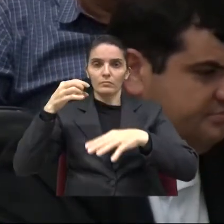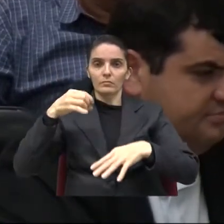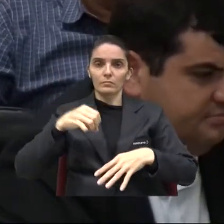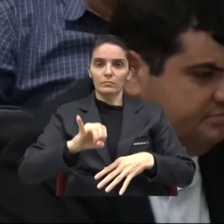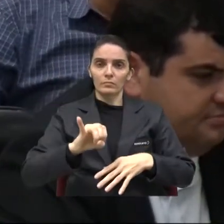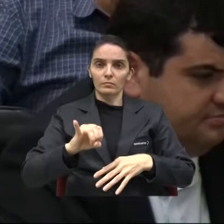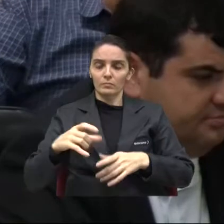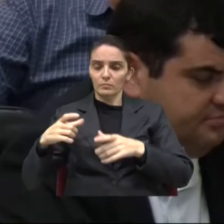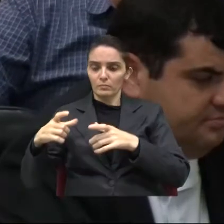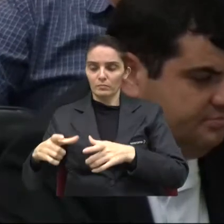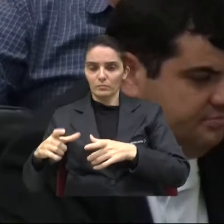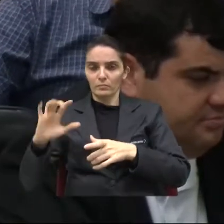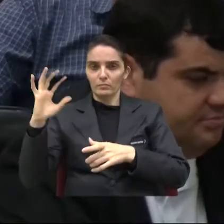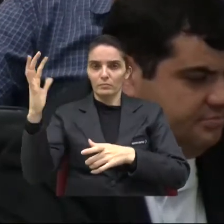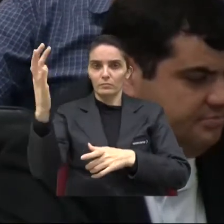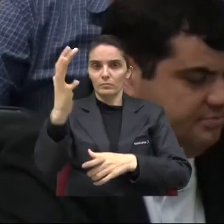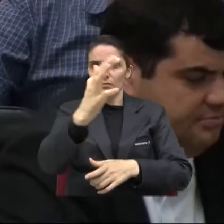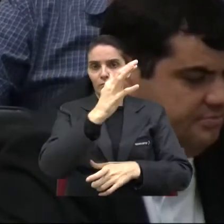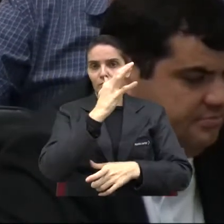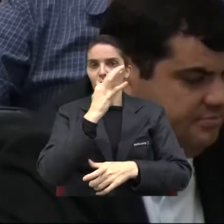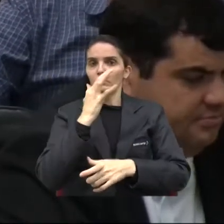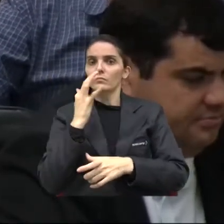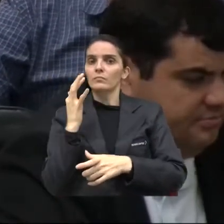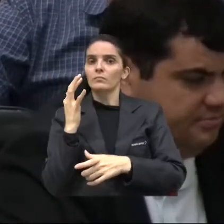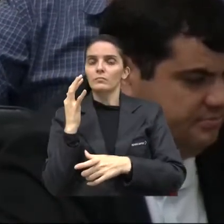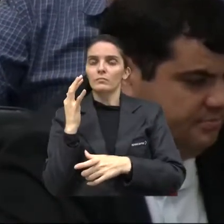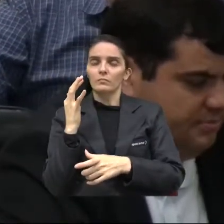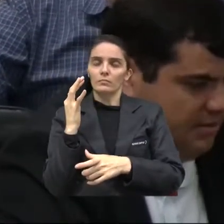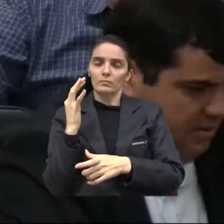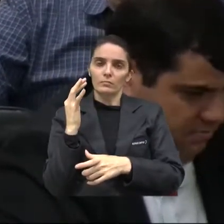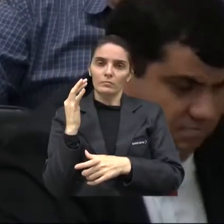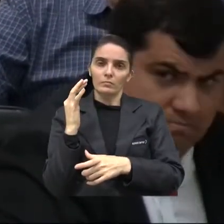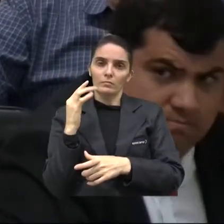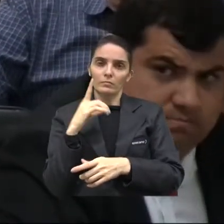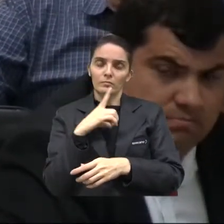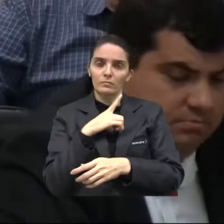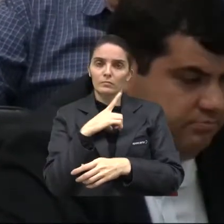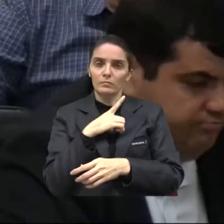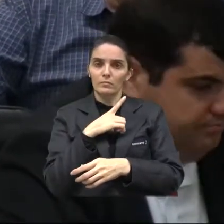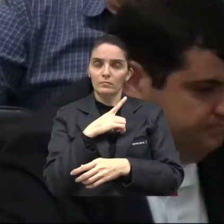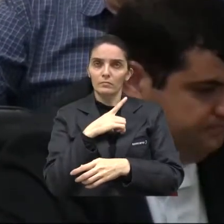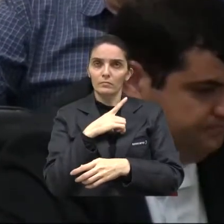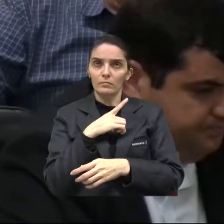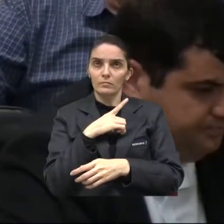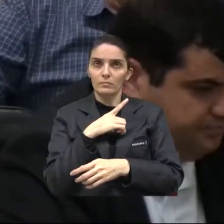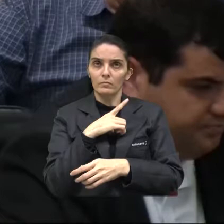parque ecológico, para que contemple a